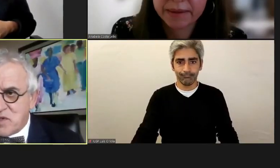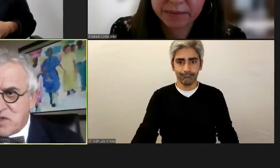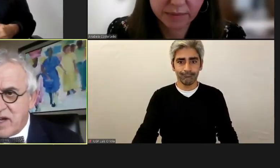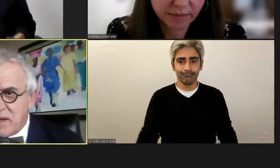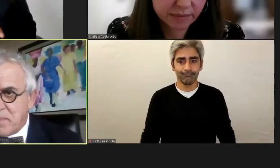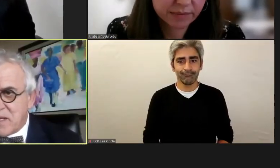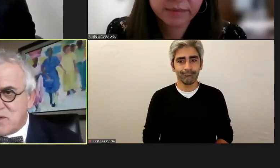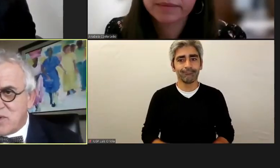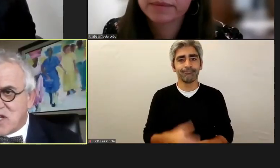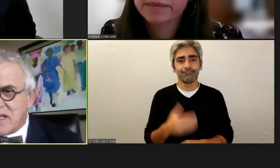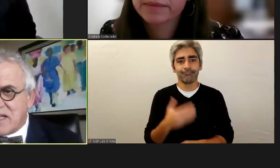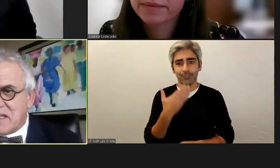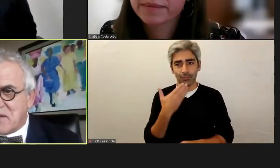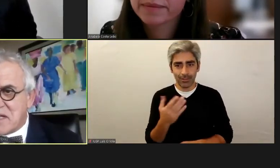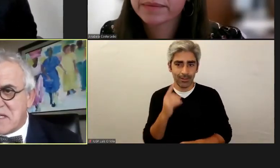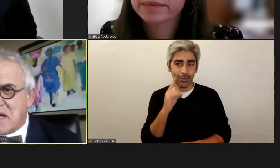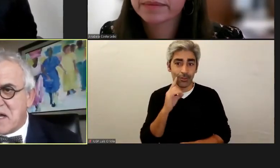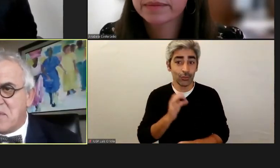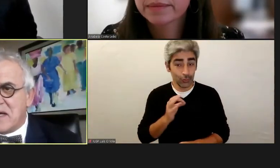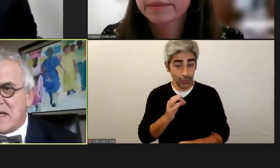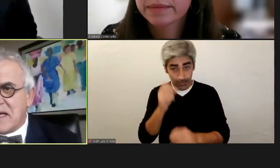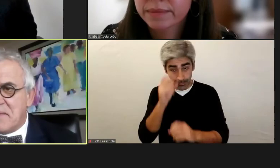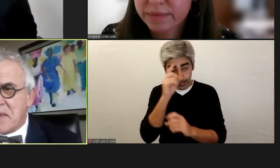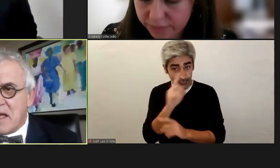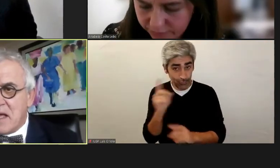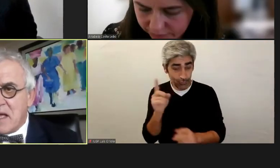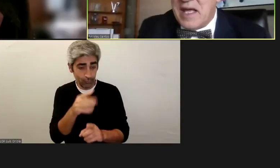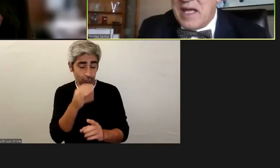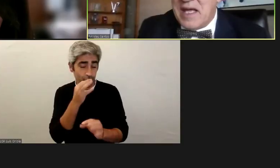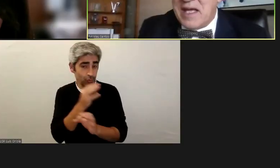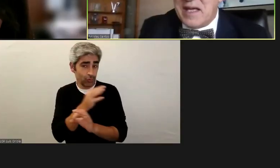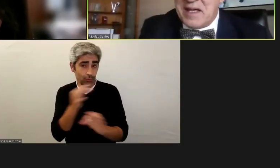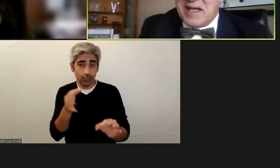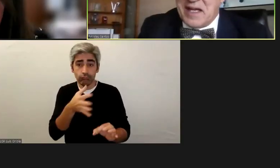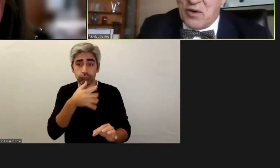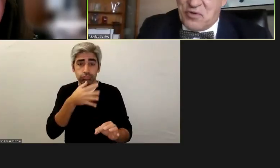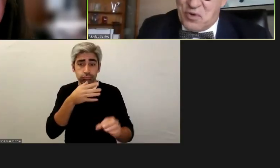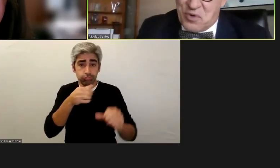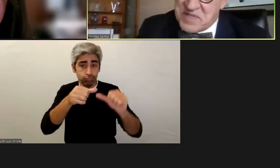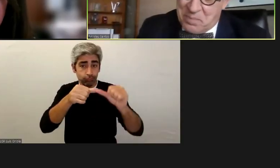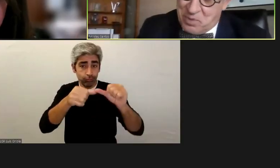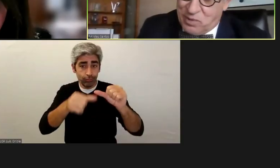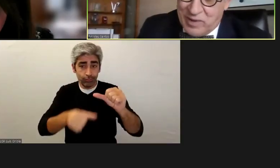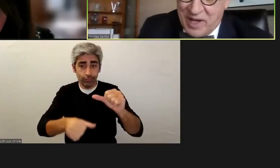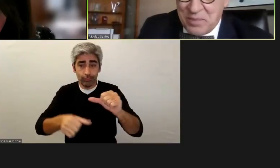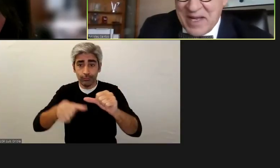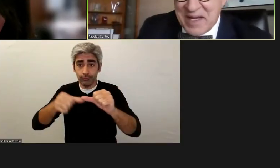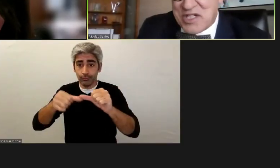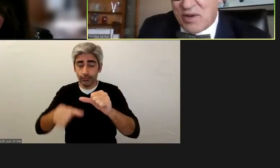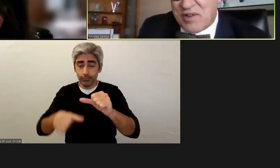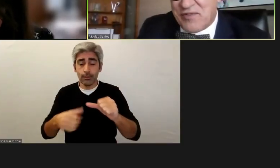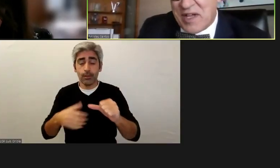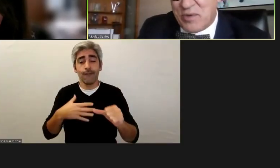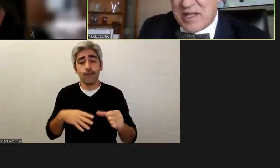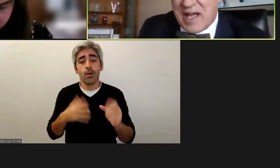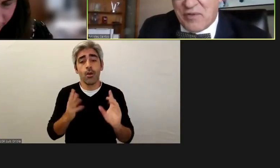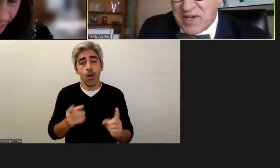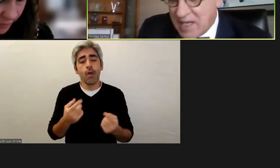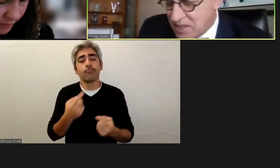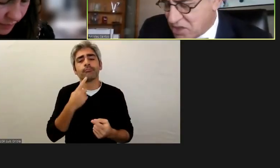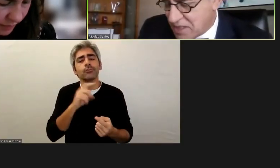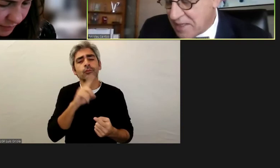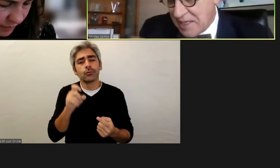Senhora professora, pela sua excelente intervenção, e eu vou começar por lhe colocar uma questão que vem do